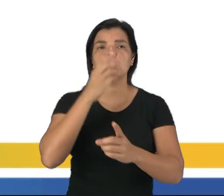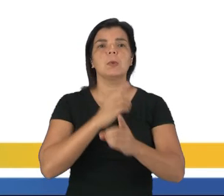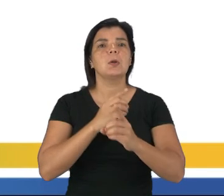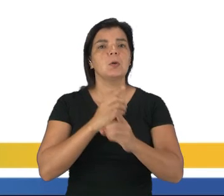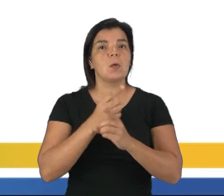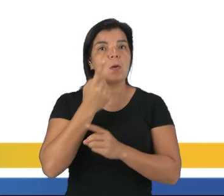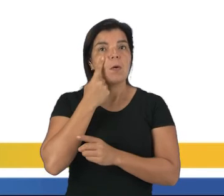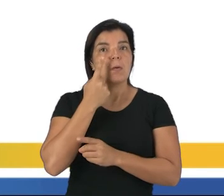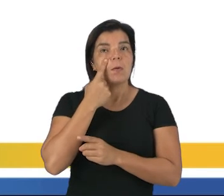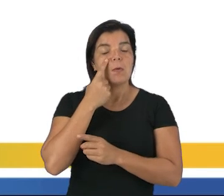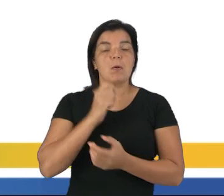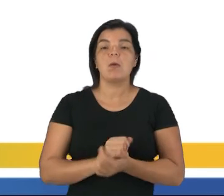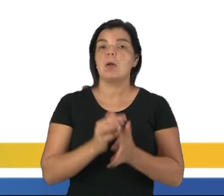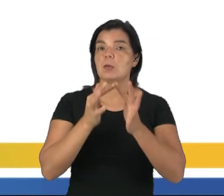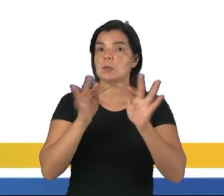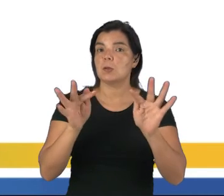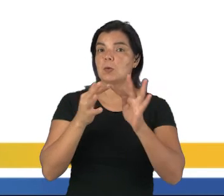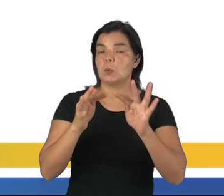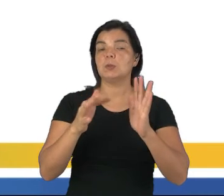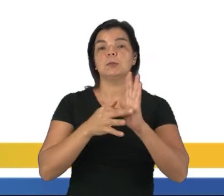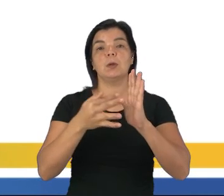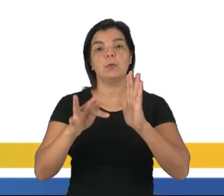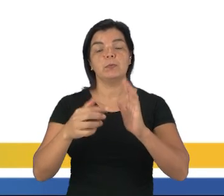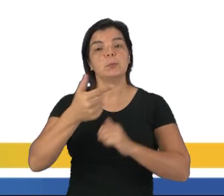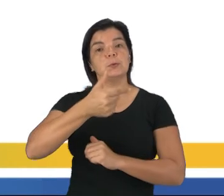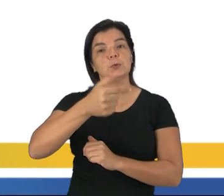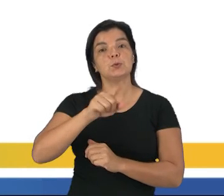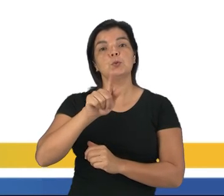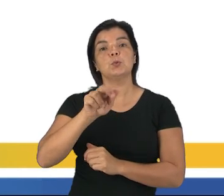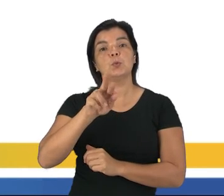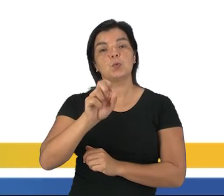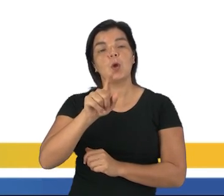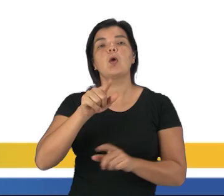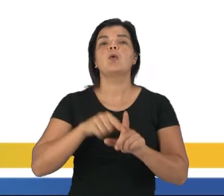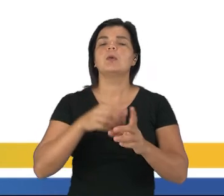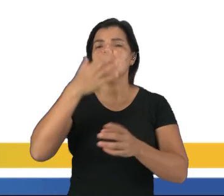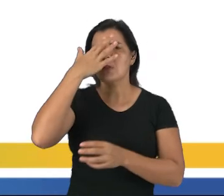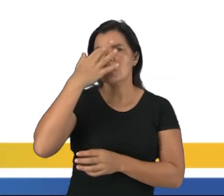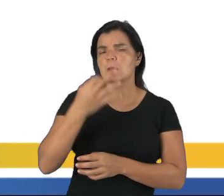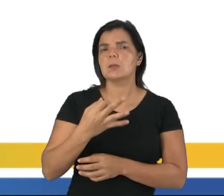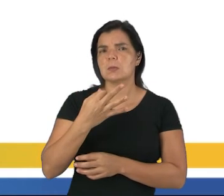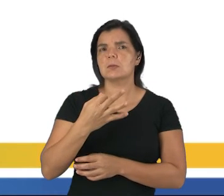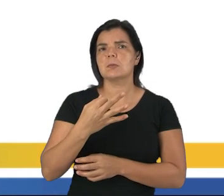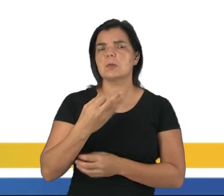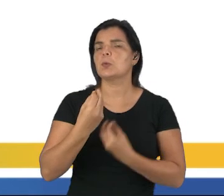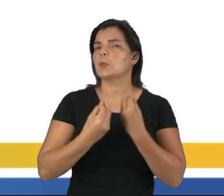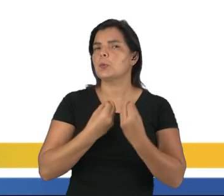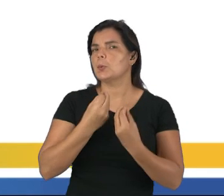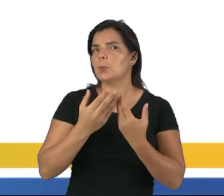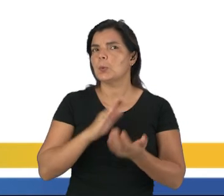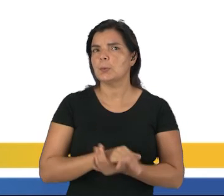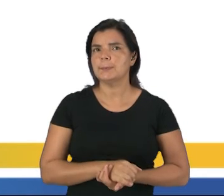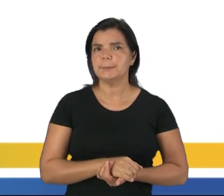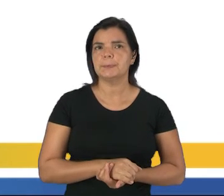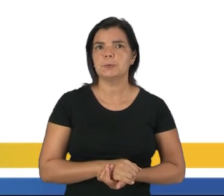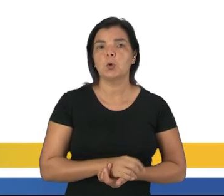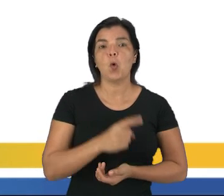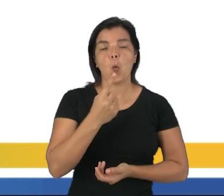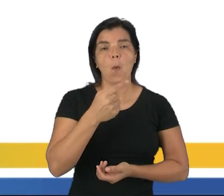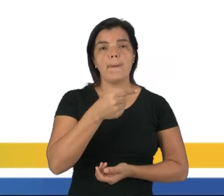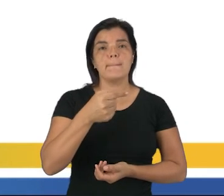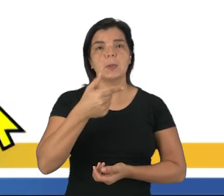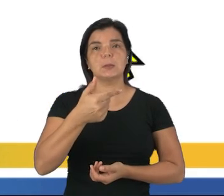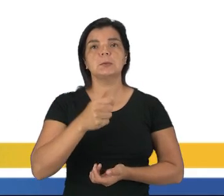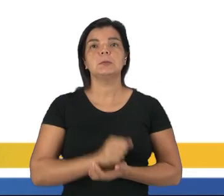localizar, olhando aqui para essa fórmula da função do segundo grau, que o vértice ele converge exatamente nesse ponto aqui, 1 e menos 2? Eu